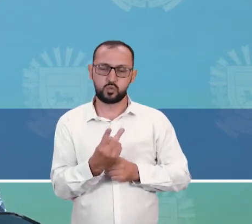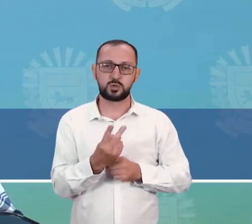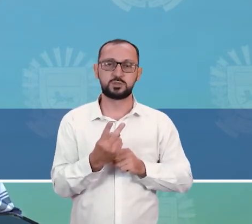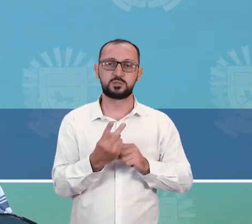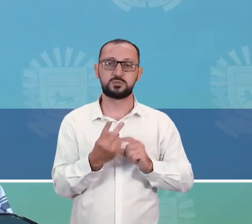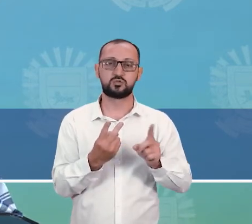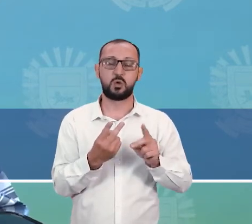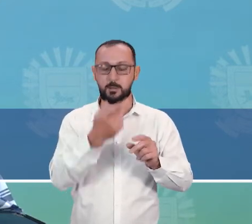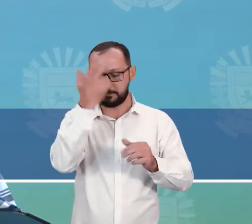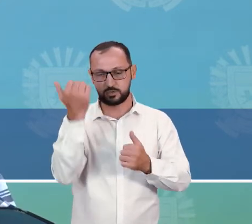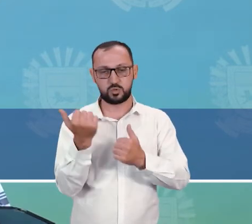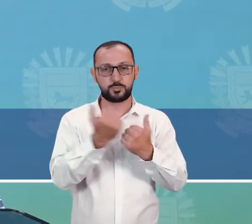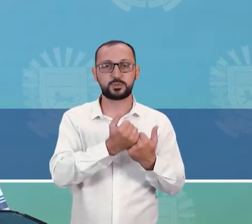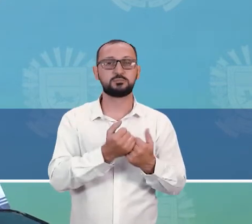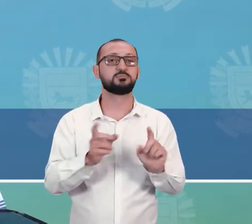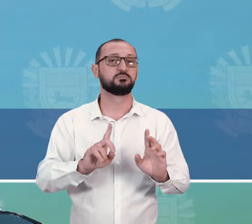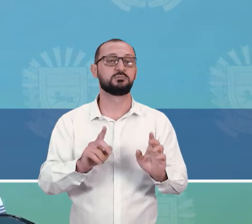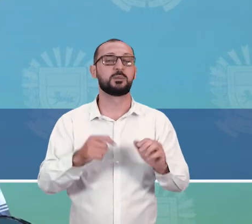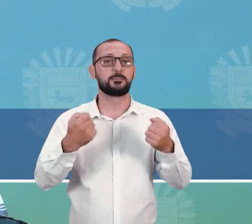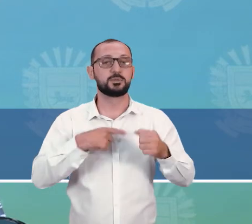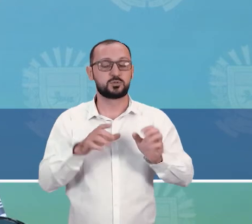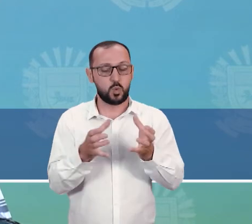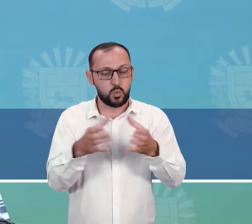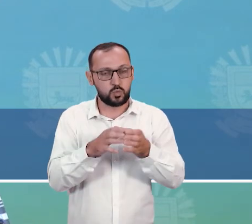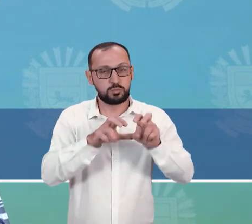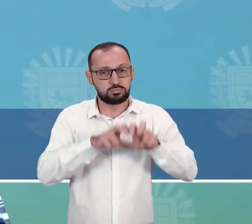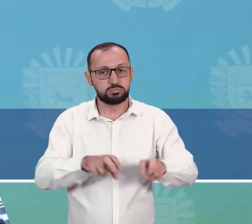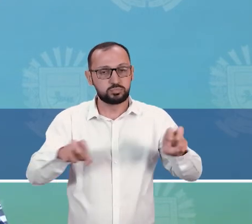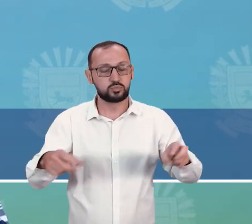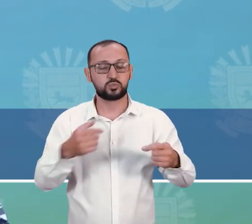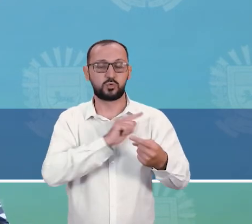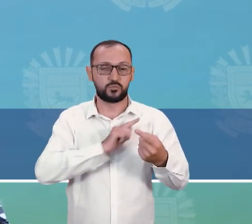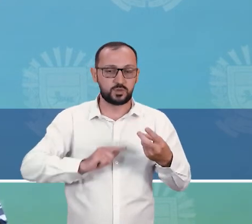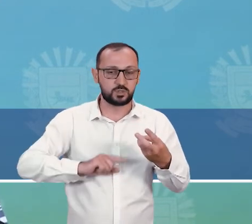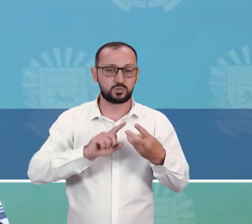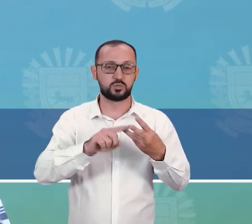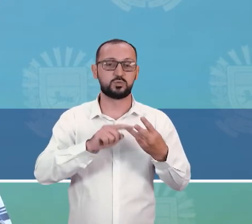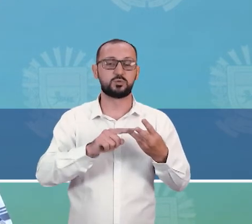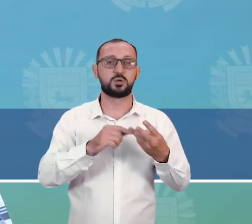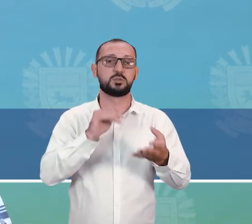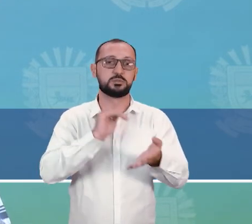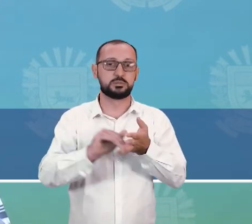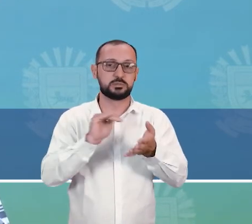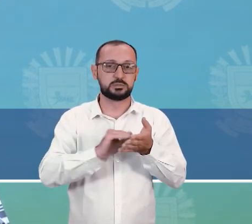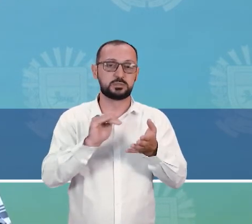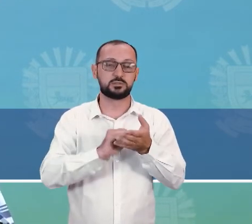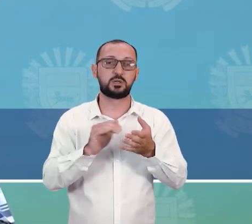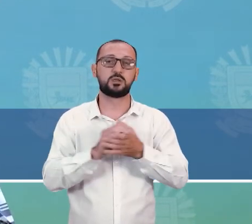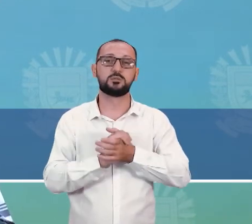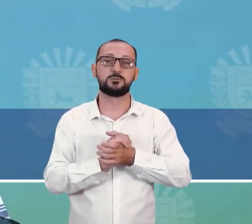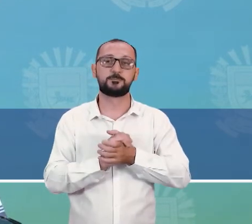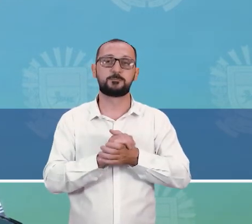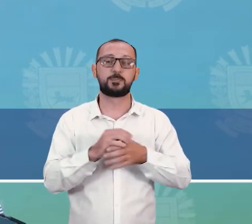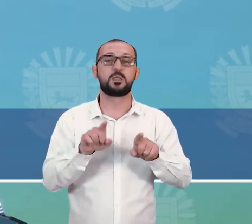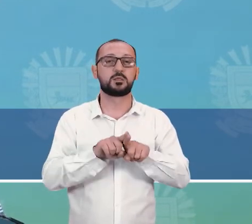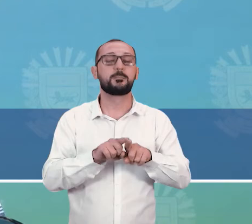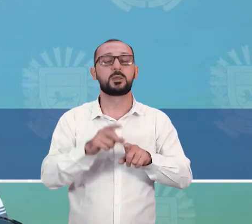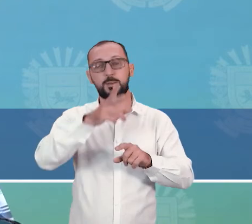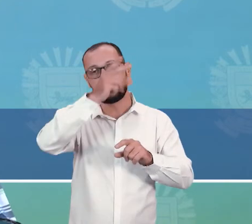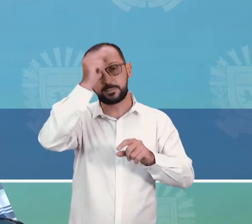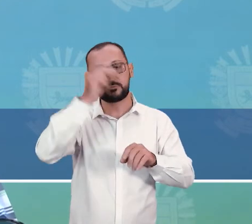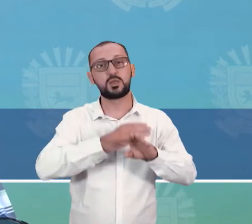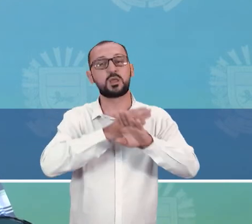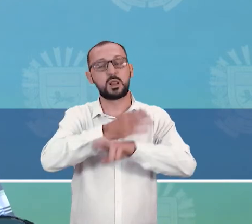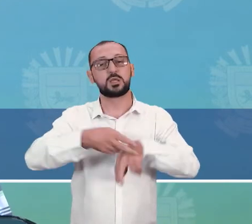Brasília, mas não ir 1 ou 2 prefeitos ou só a representatividade. Tem que pegar a nossa bancada, o nosso governador, nossos